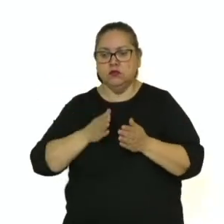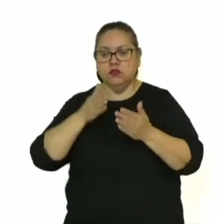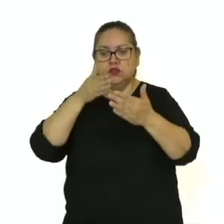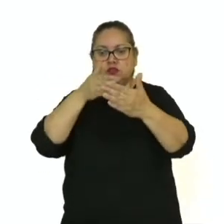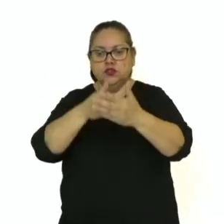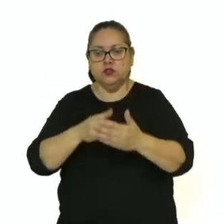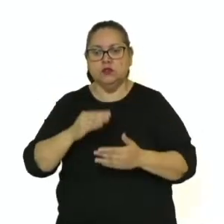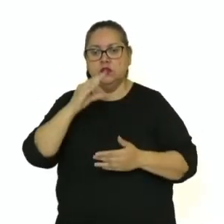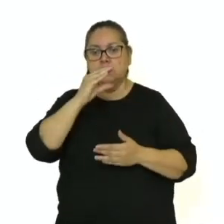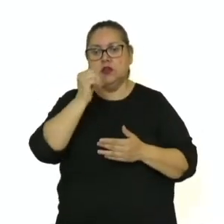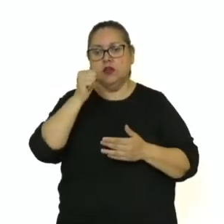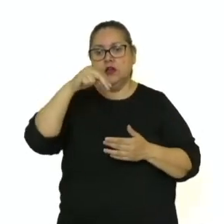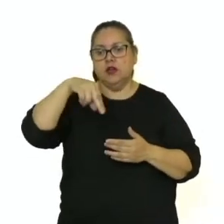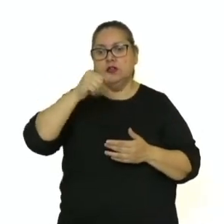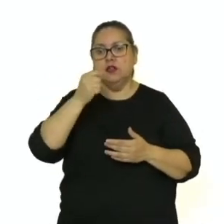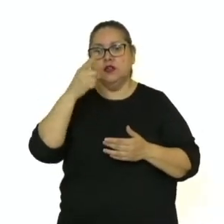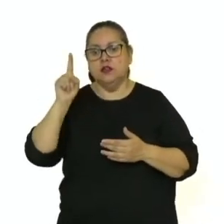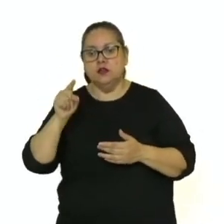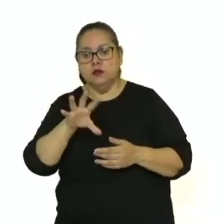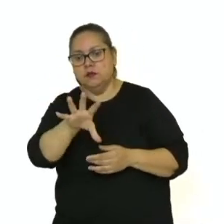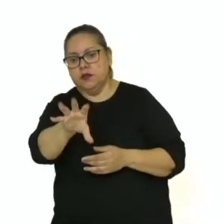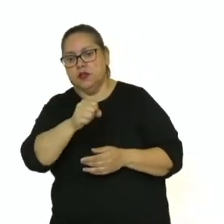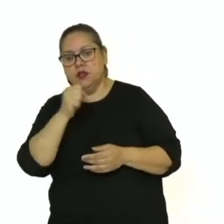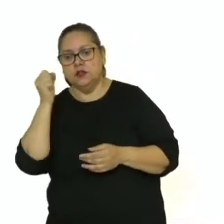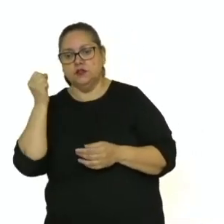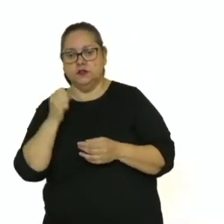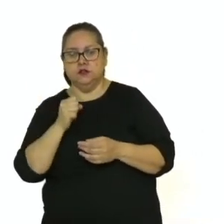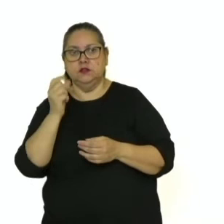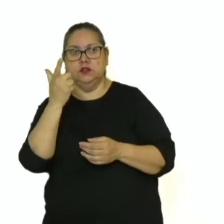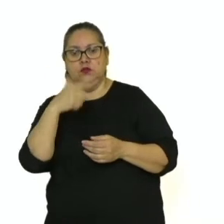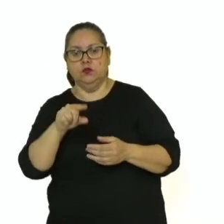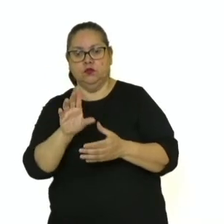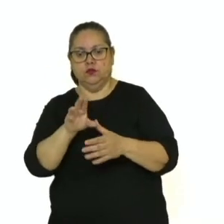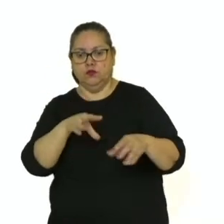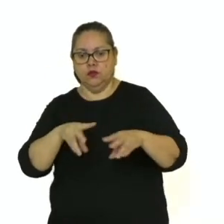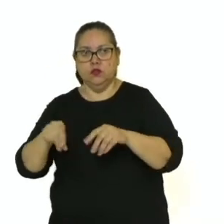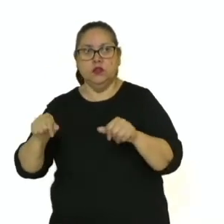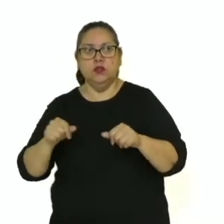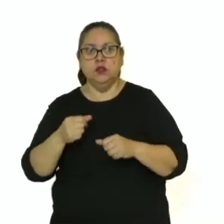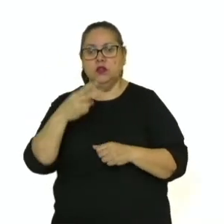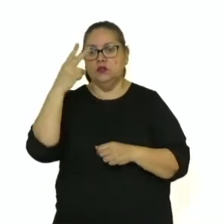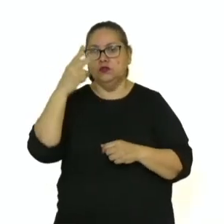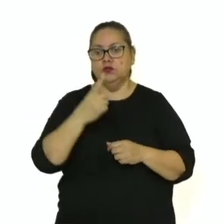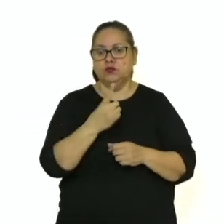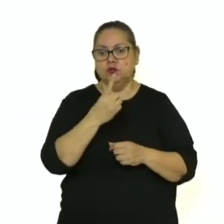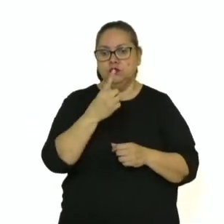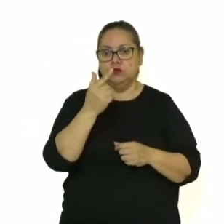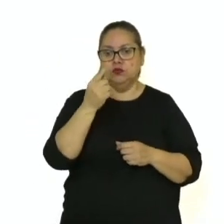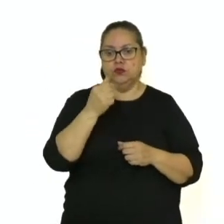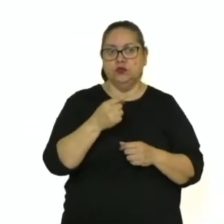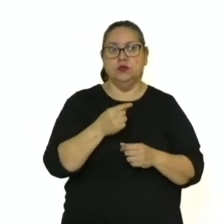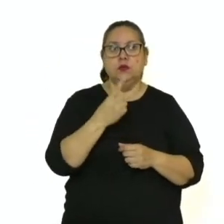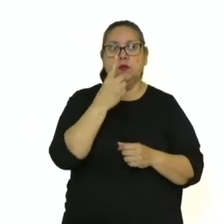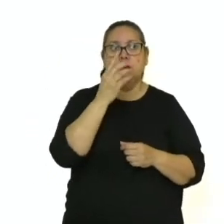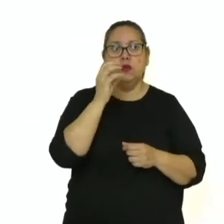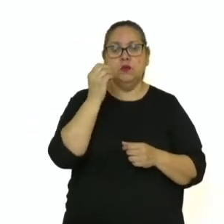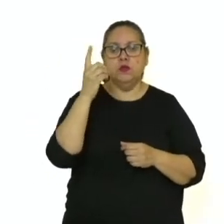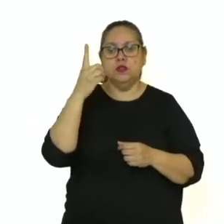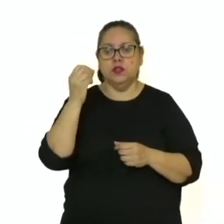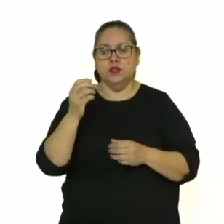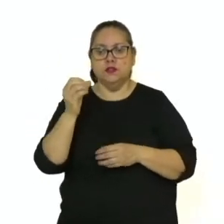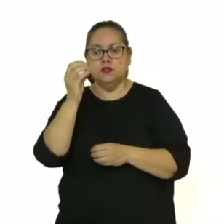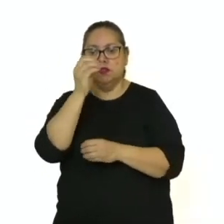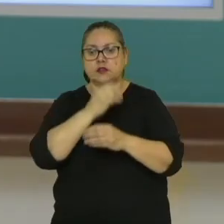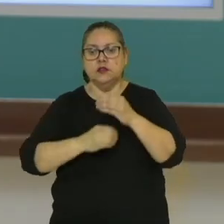que reconquistassem das mãos de filisteus e cananeus que estavam na região. Essas 12 tribos se unem em 1010 a.C. e